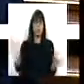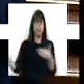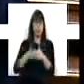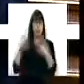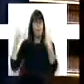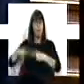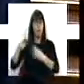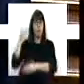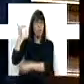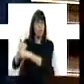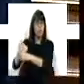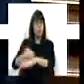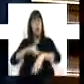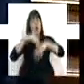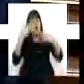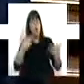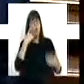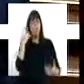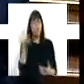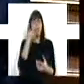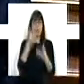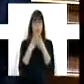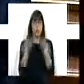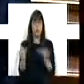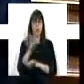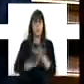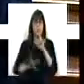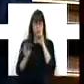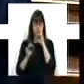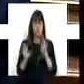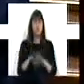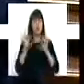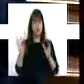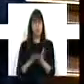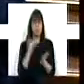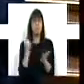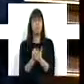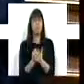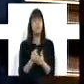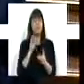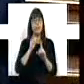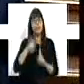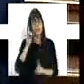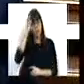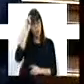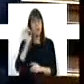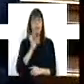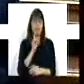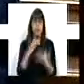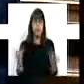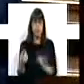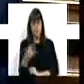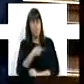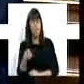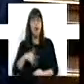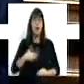de fronteiras, mas também relativamente à procura de uma solução europeia comum e permanente e, sobretudo, que respeite os valores da